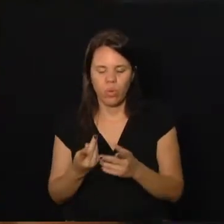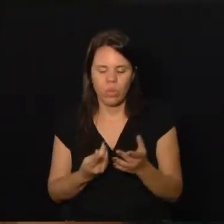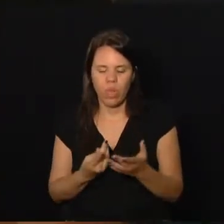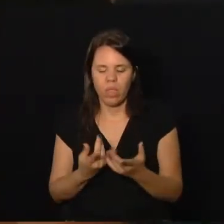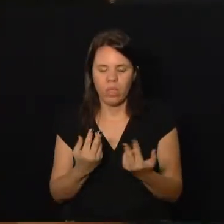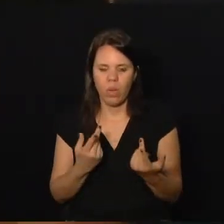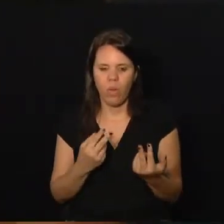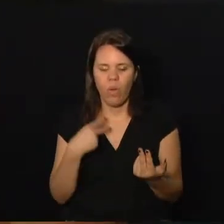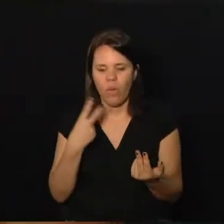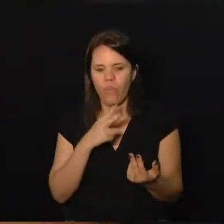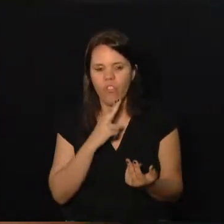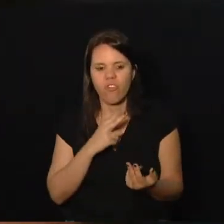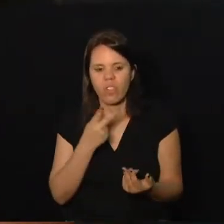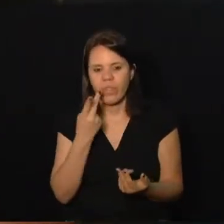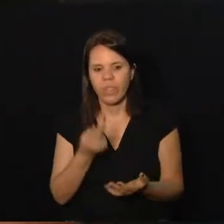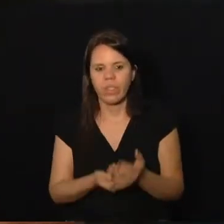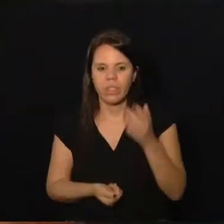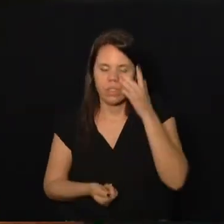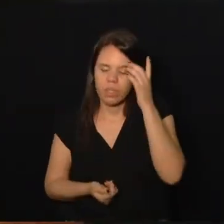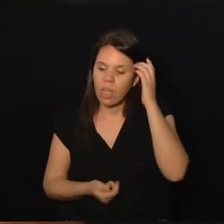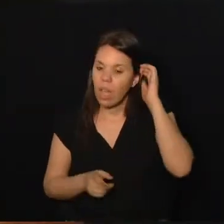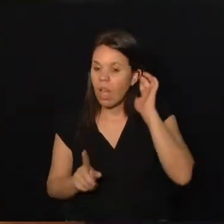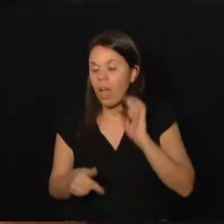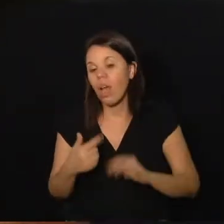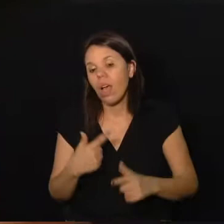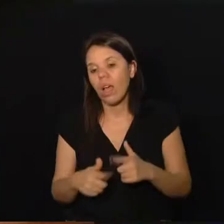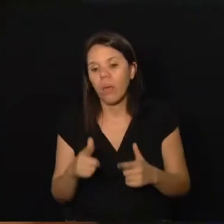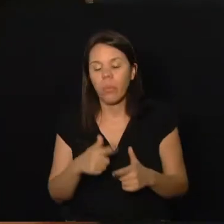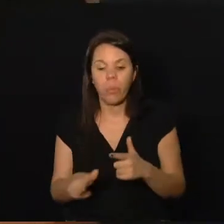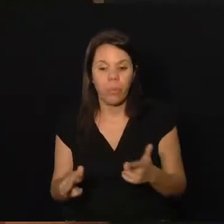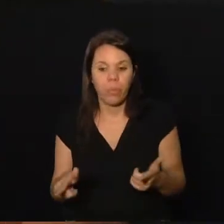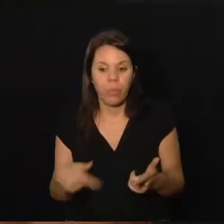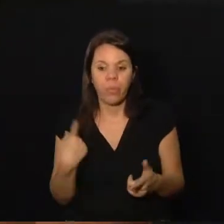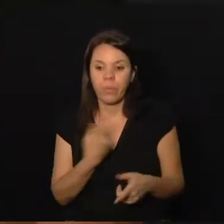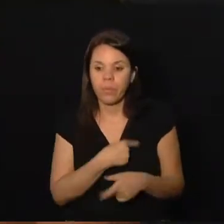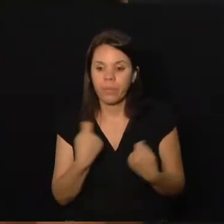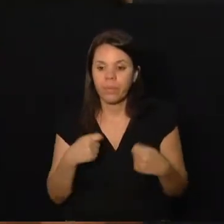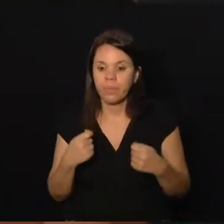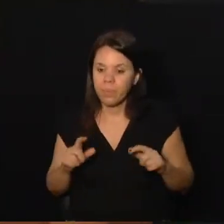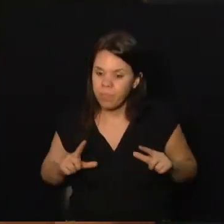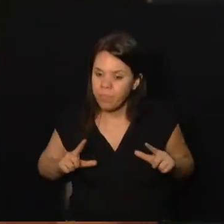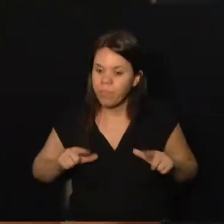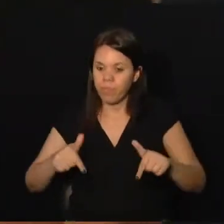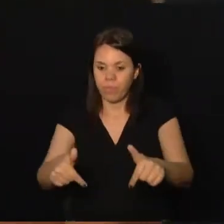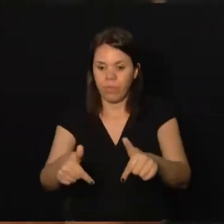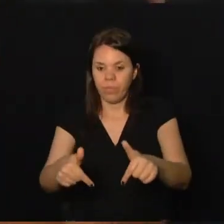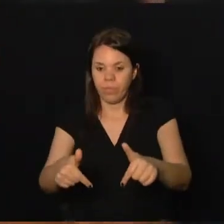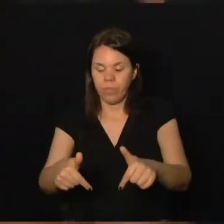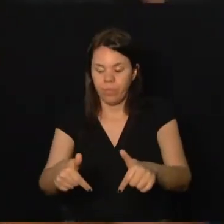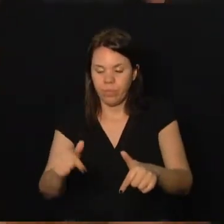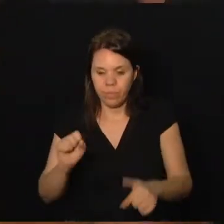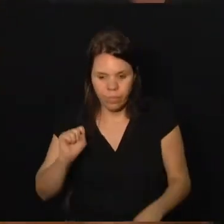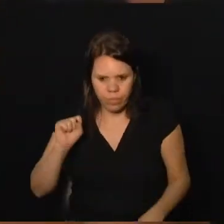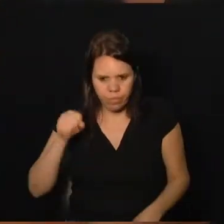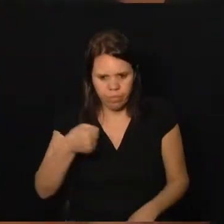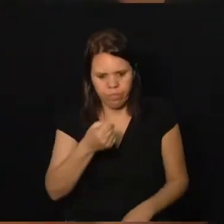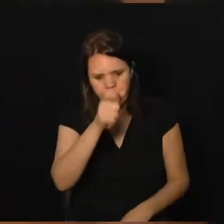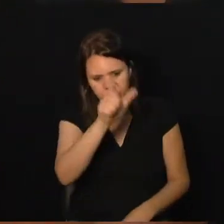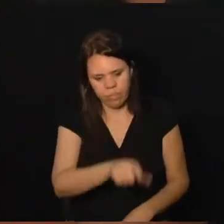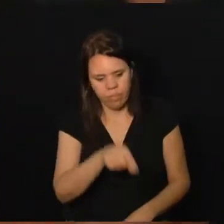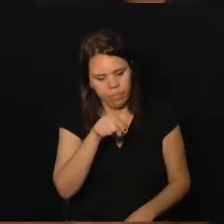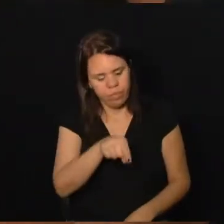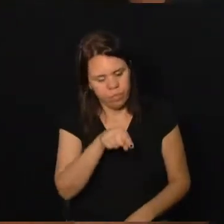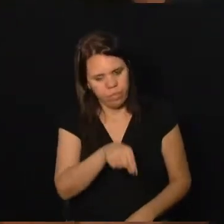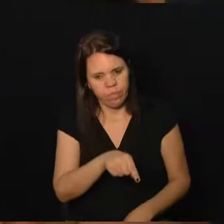dizendo. É uma problemática que precisamos intervir, justamente porque a pessoa, como eu